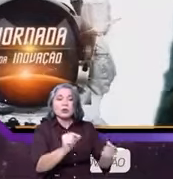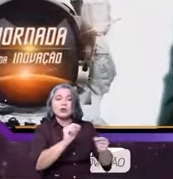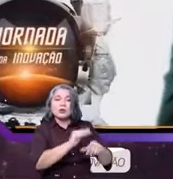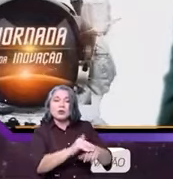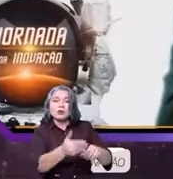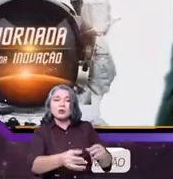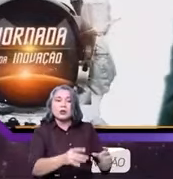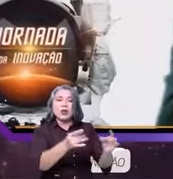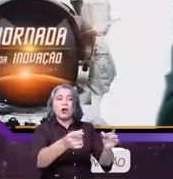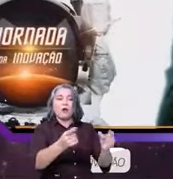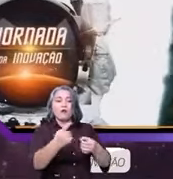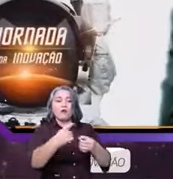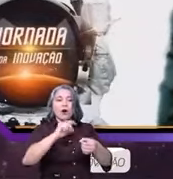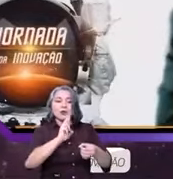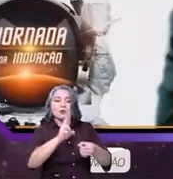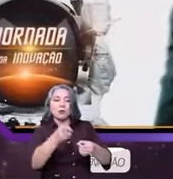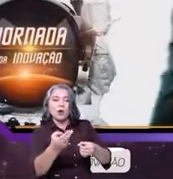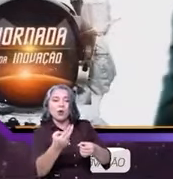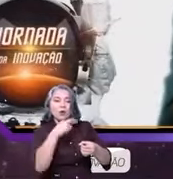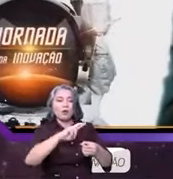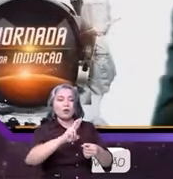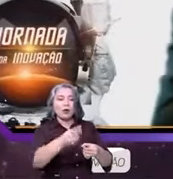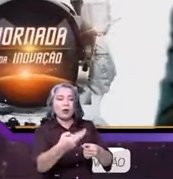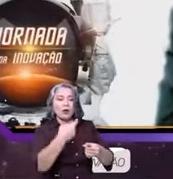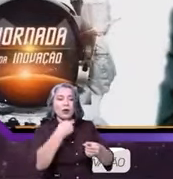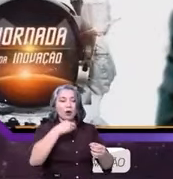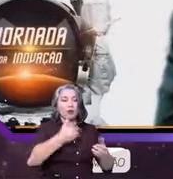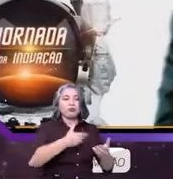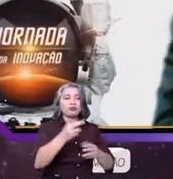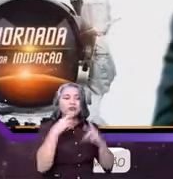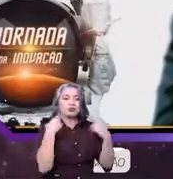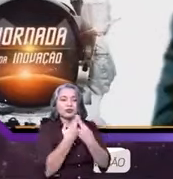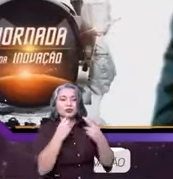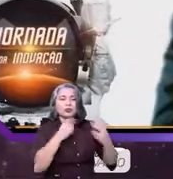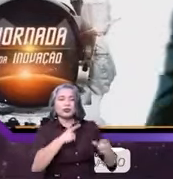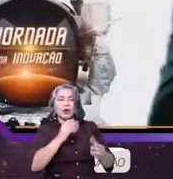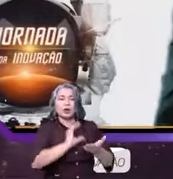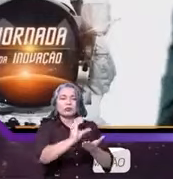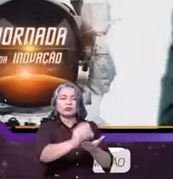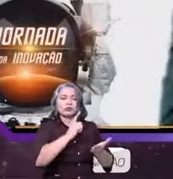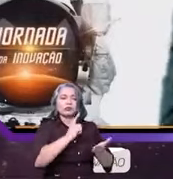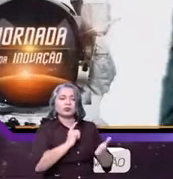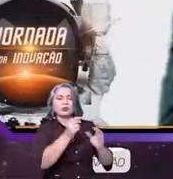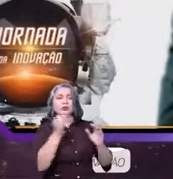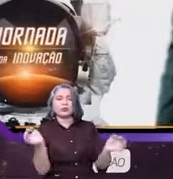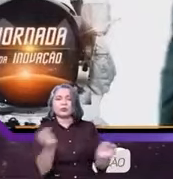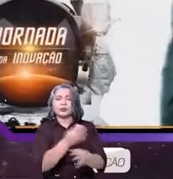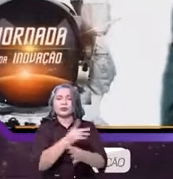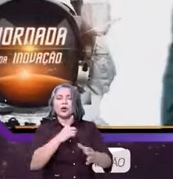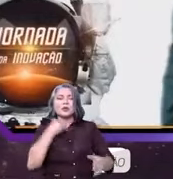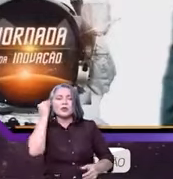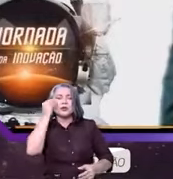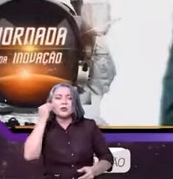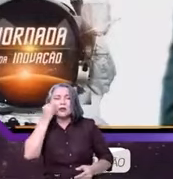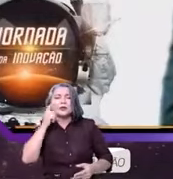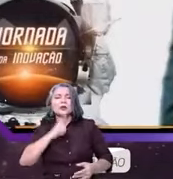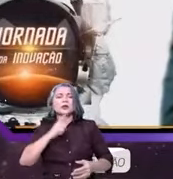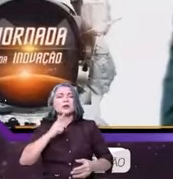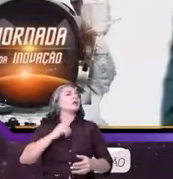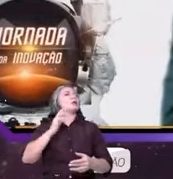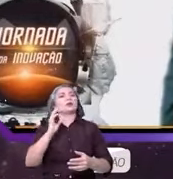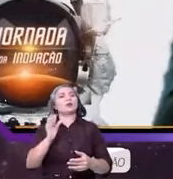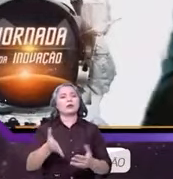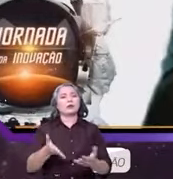com feedback, com melhoria, com revisão dessa entrega, experimentando, e isso